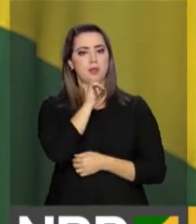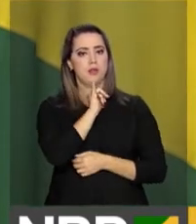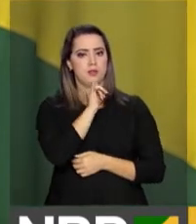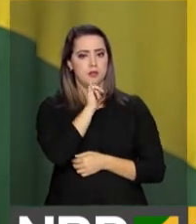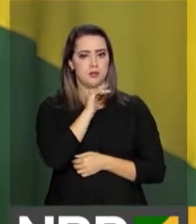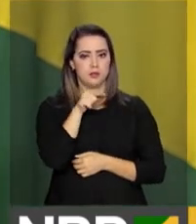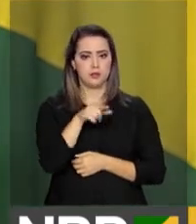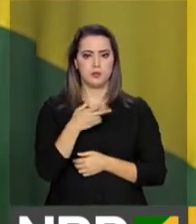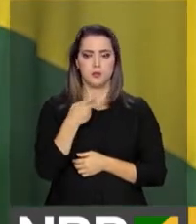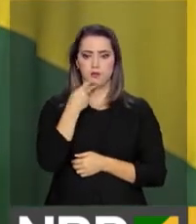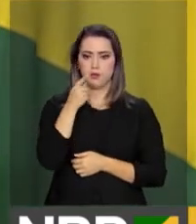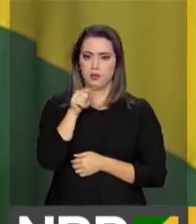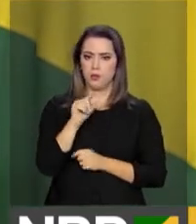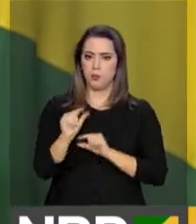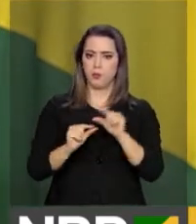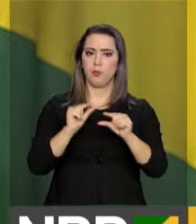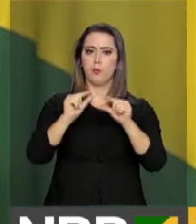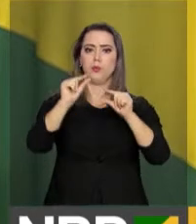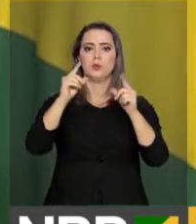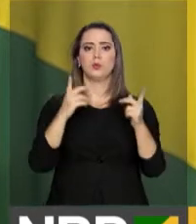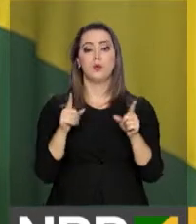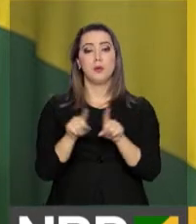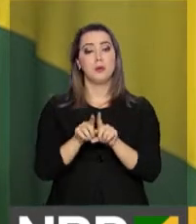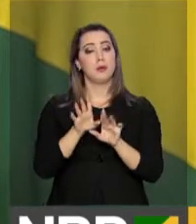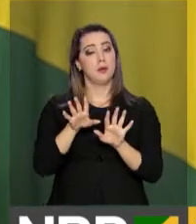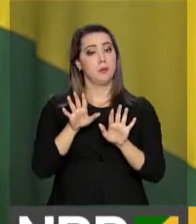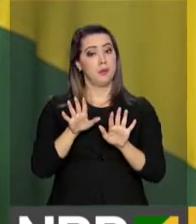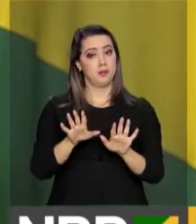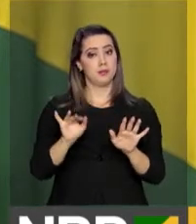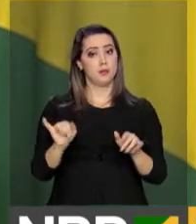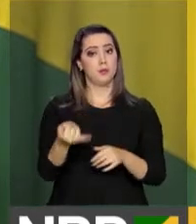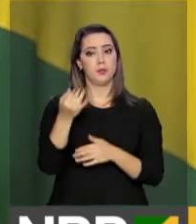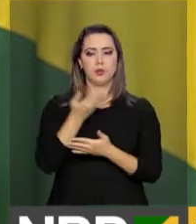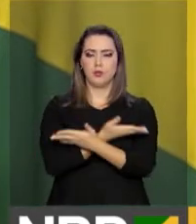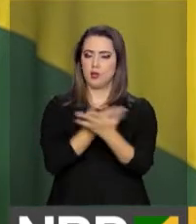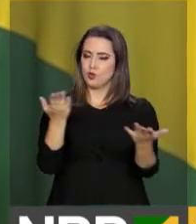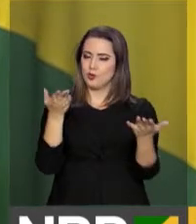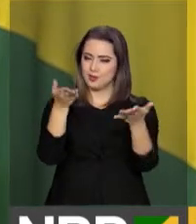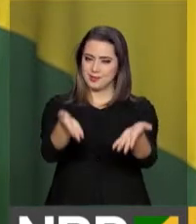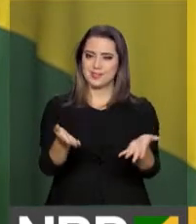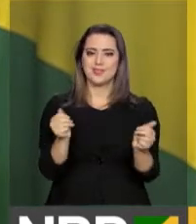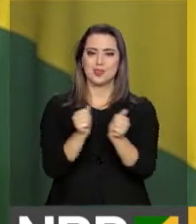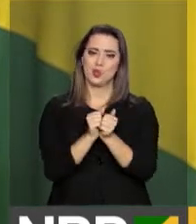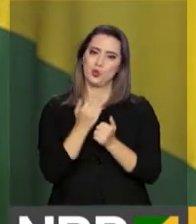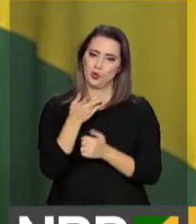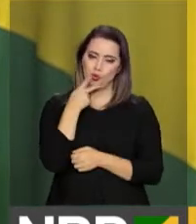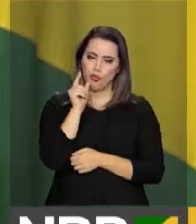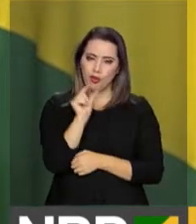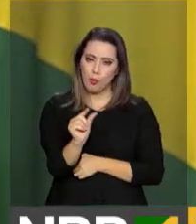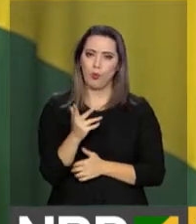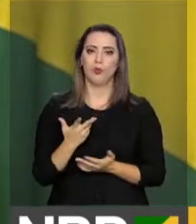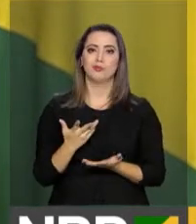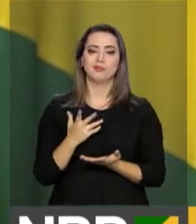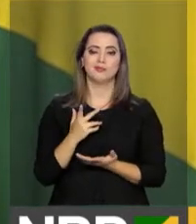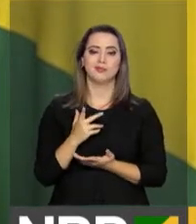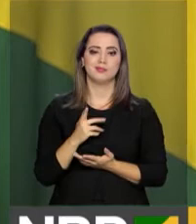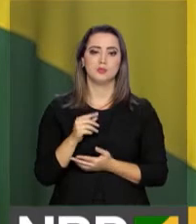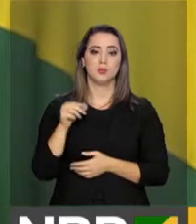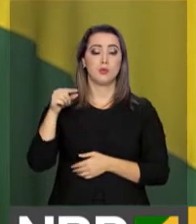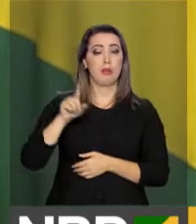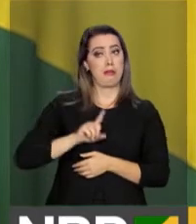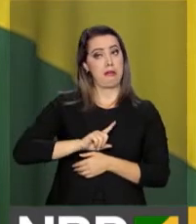eu vou aproveitar eu tô falando um pouco demais mas já provei tal a presença dos senhores daqui a no